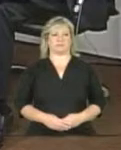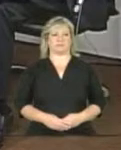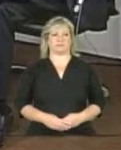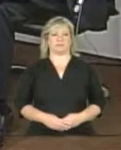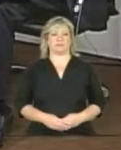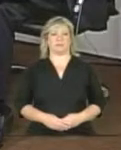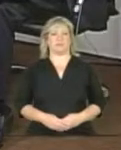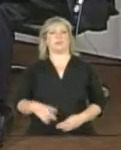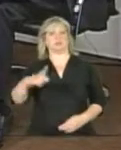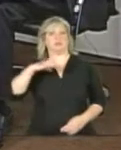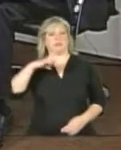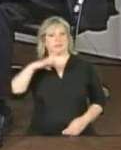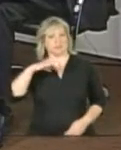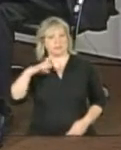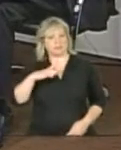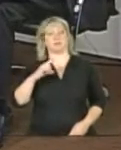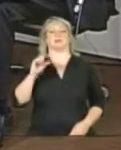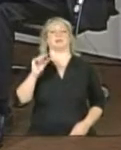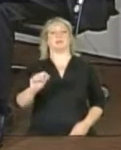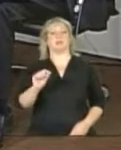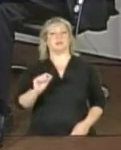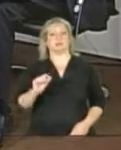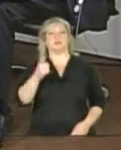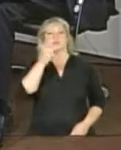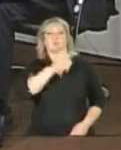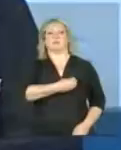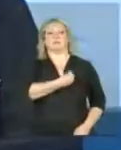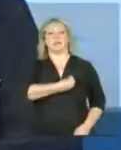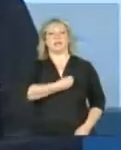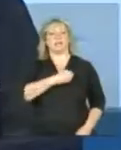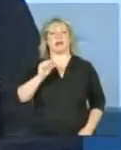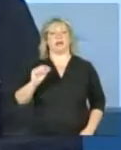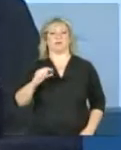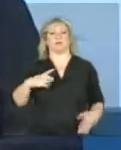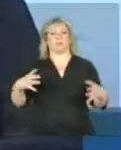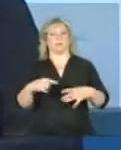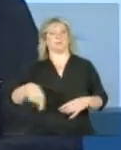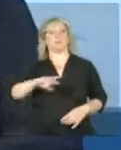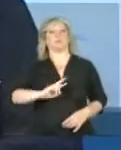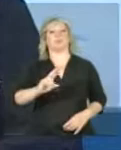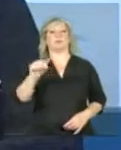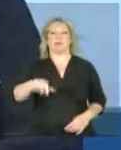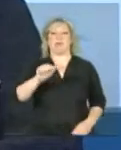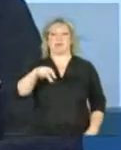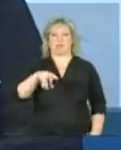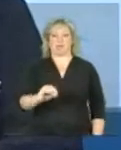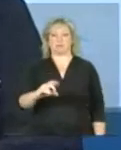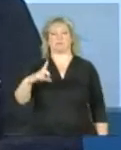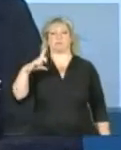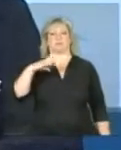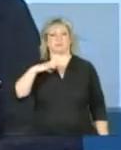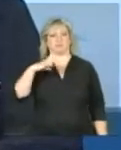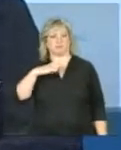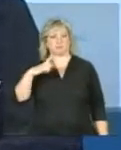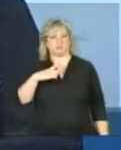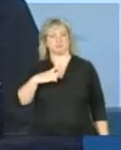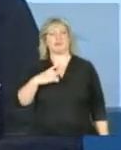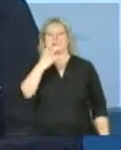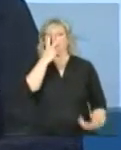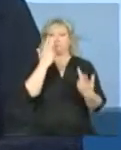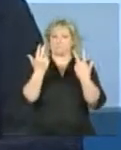tem ocorrido desde que ano e os resultados deste ano tem sido similares tem